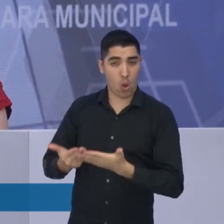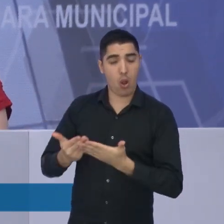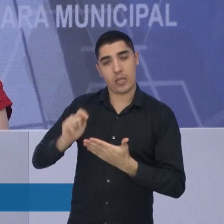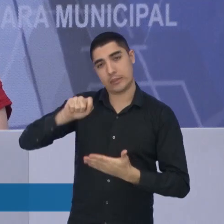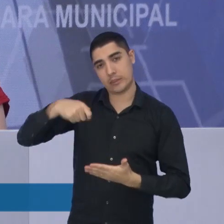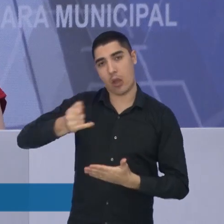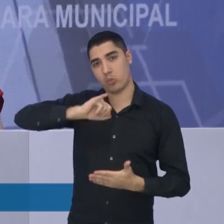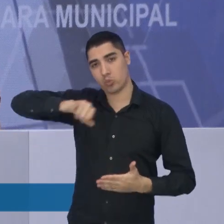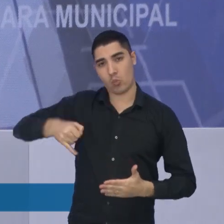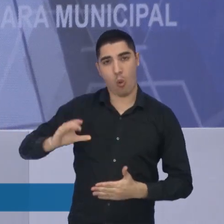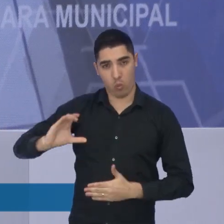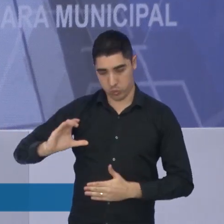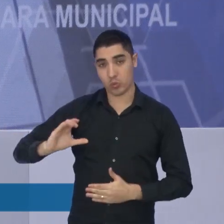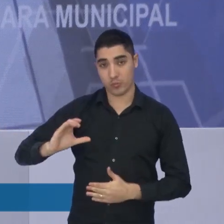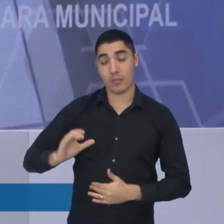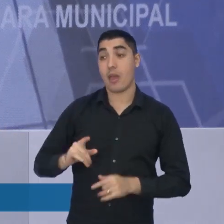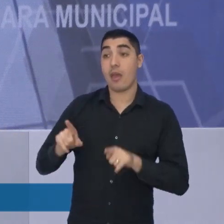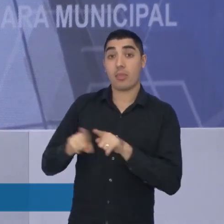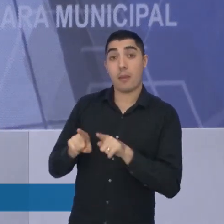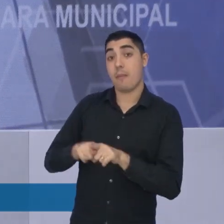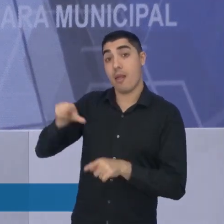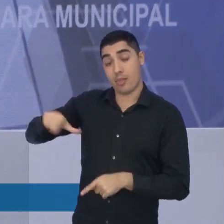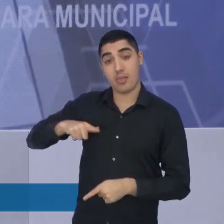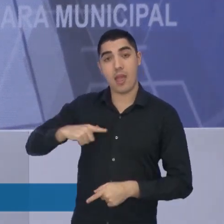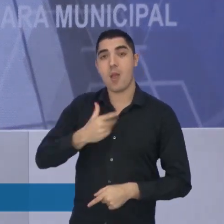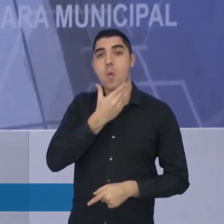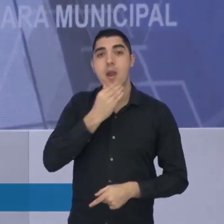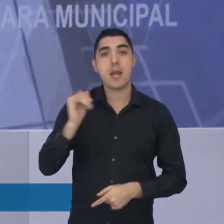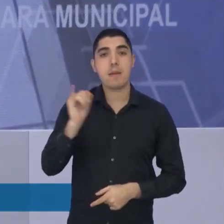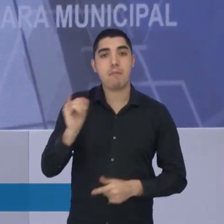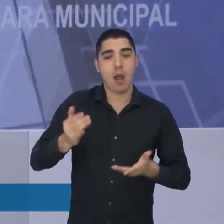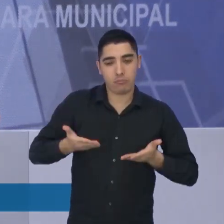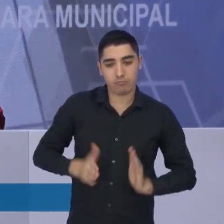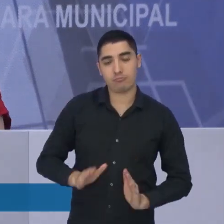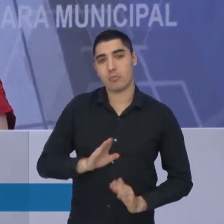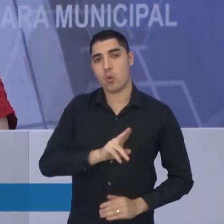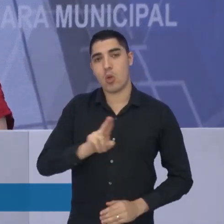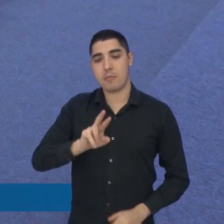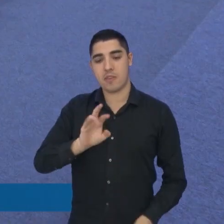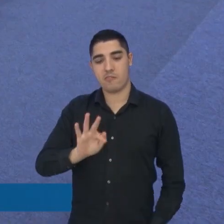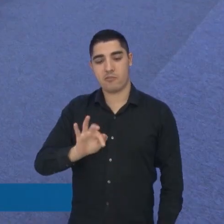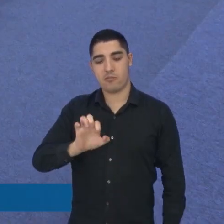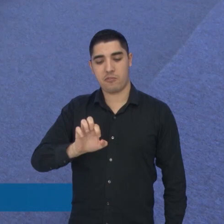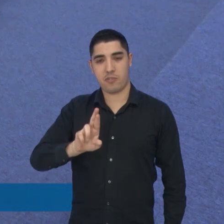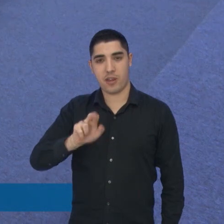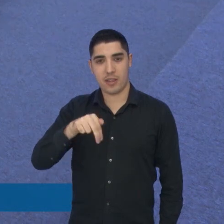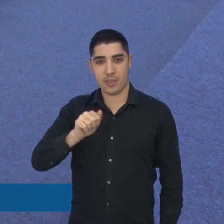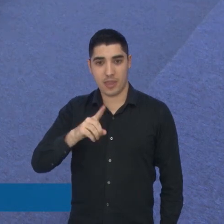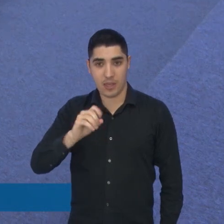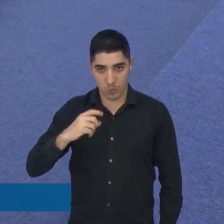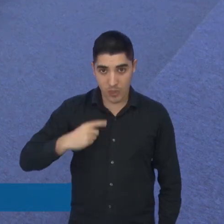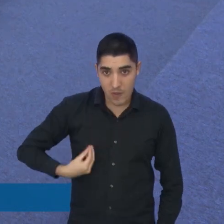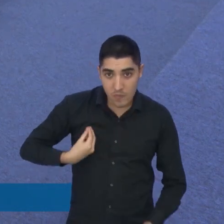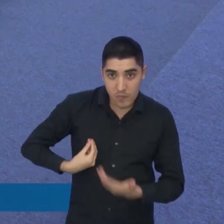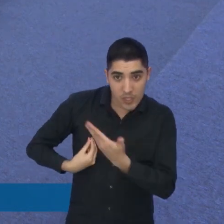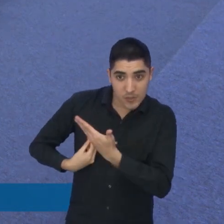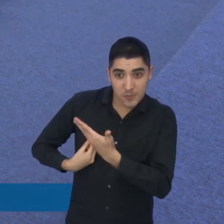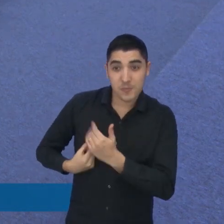época, nasceu seu irmão Fernando, que está aí também. Cadê o Fernando? Está aí.